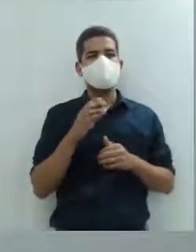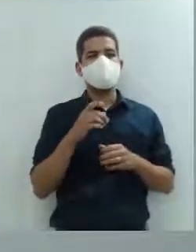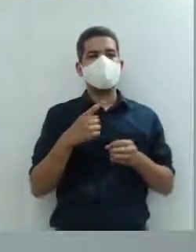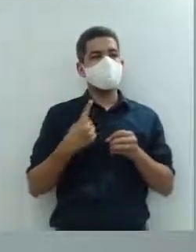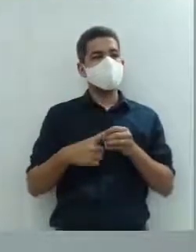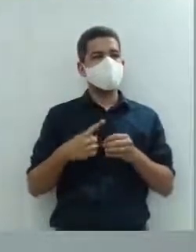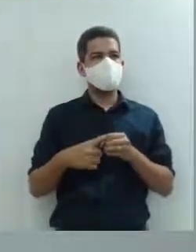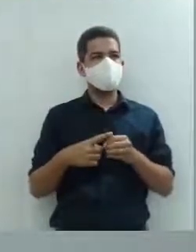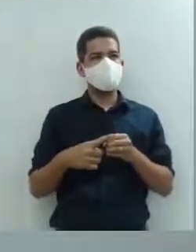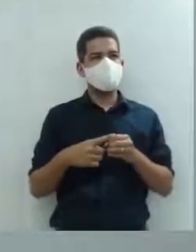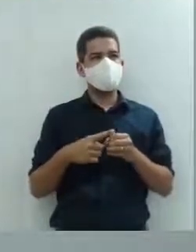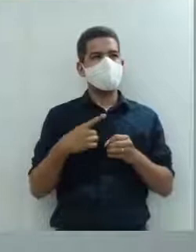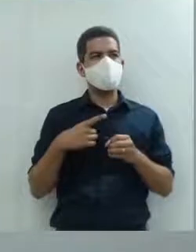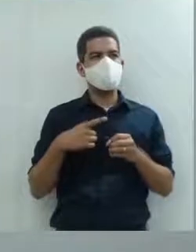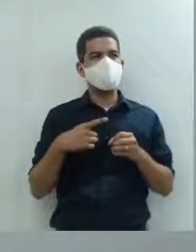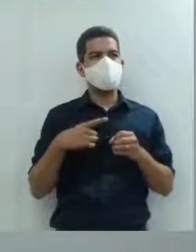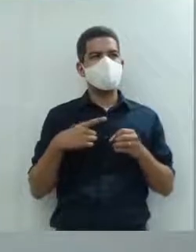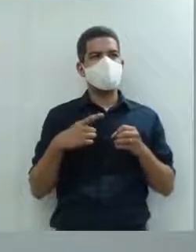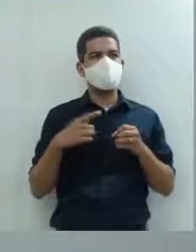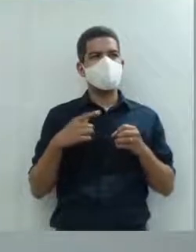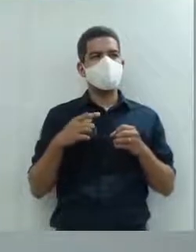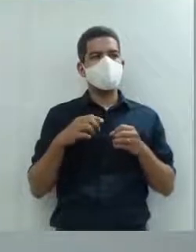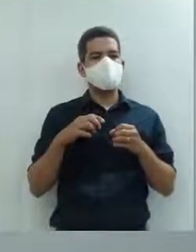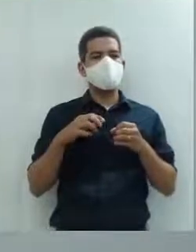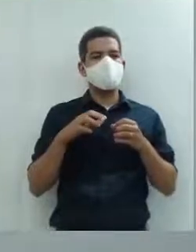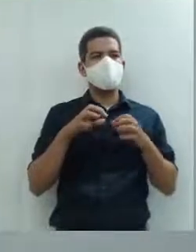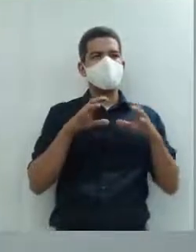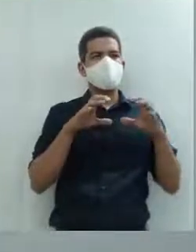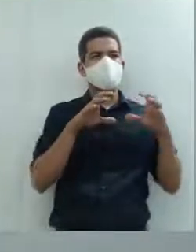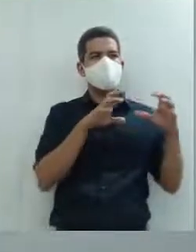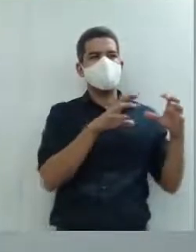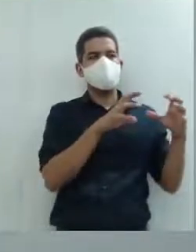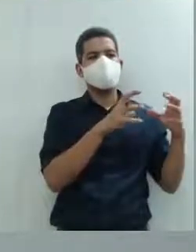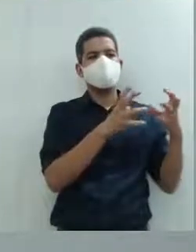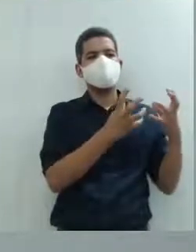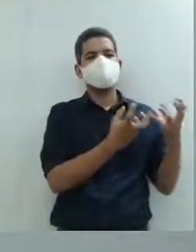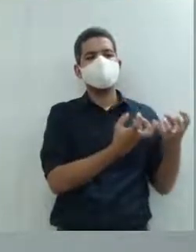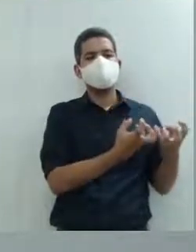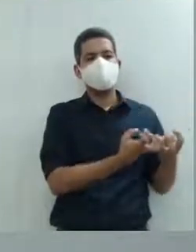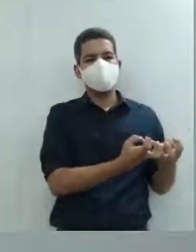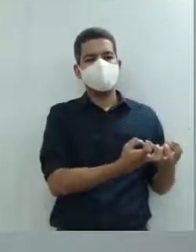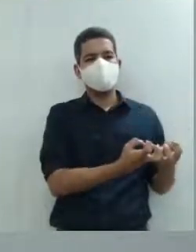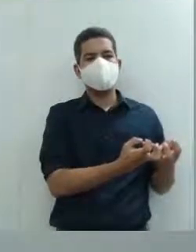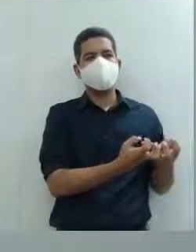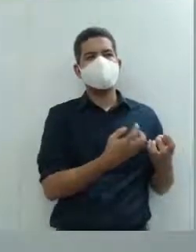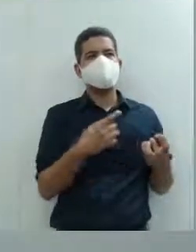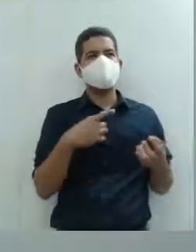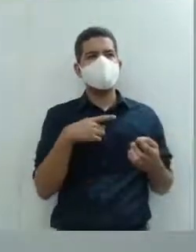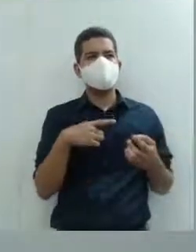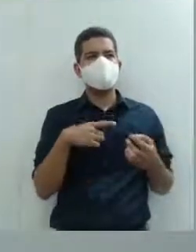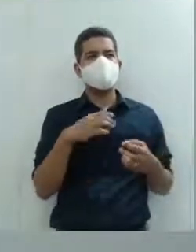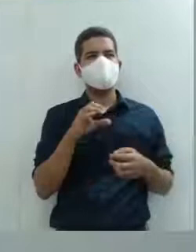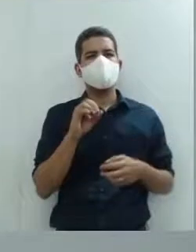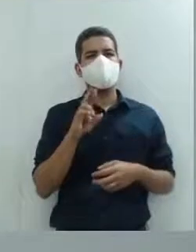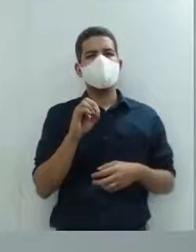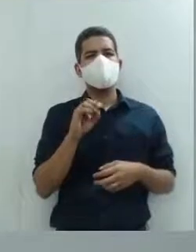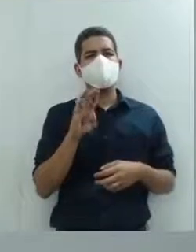a chuva vai secando, as nuvens vão acabando. Ai, meu sertão, né? Como é que fica lá o meu orobó,